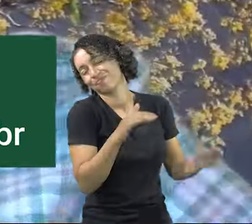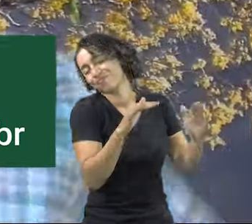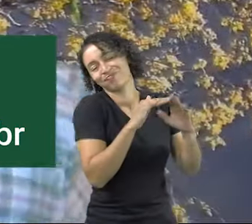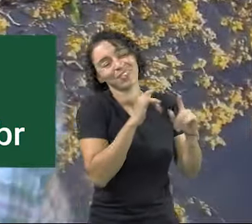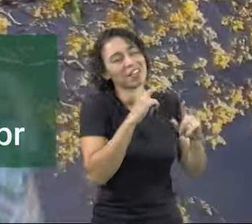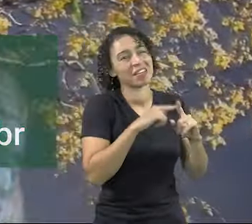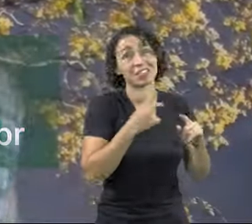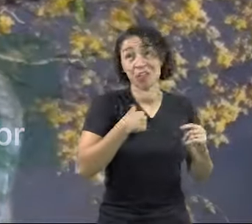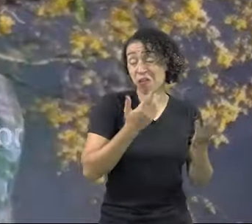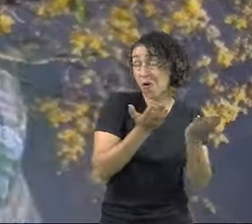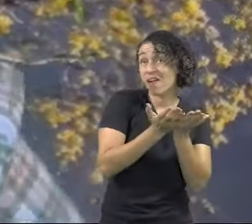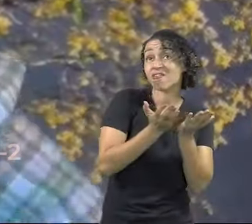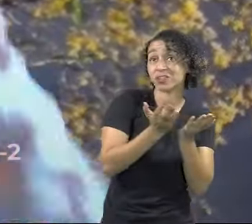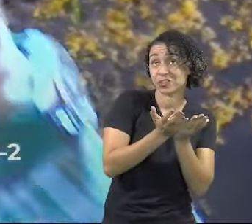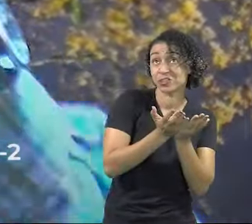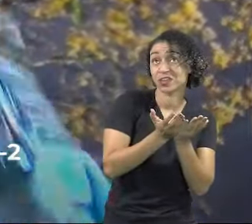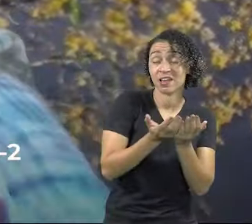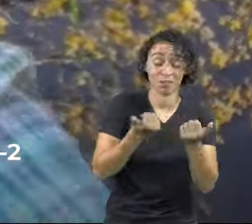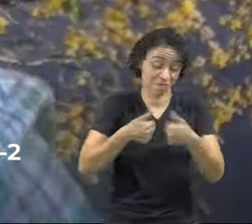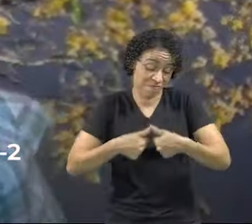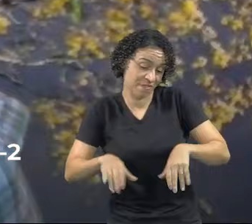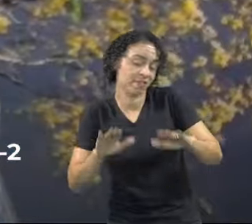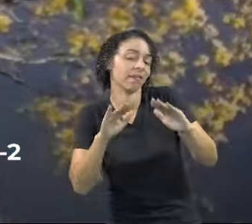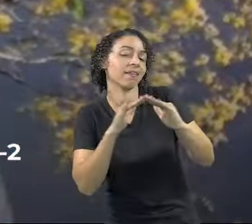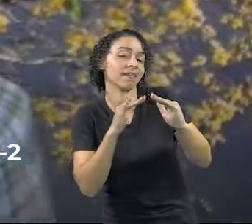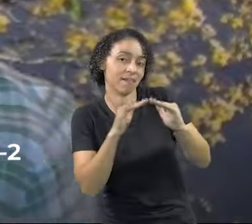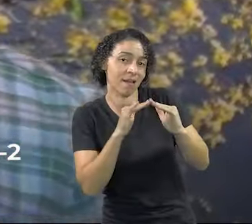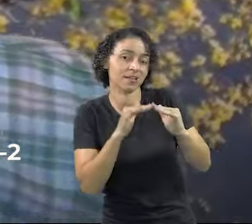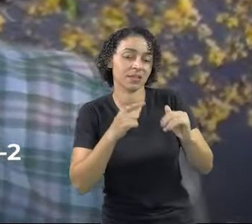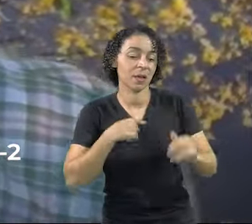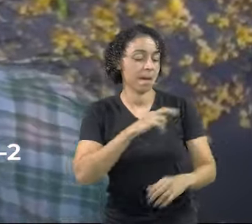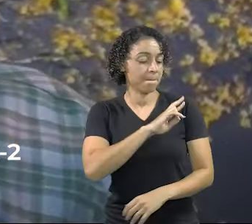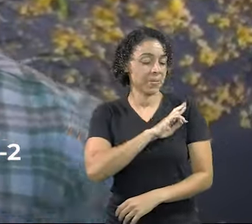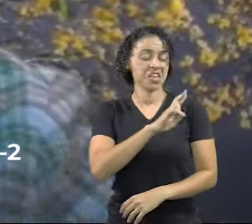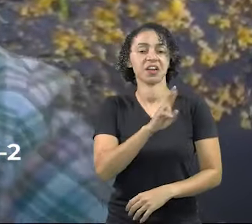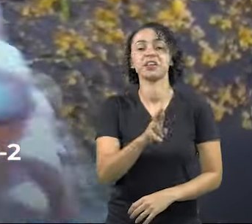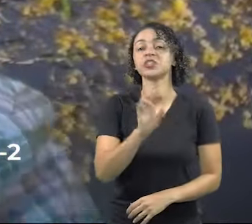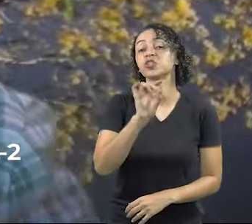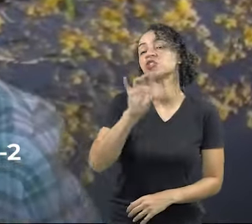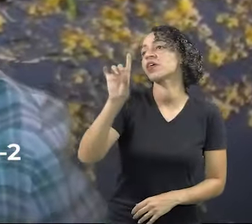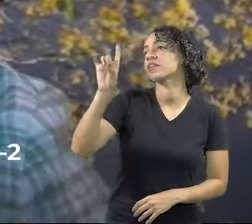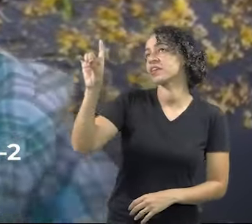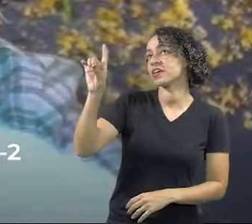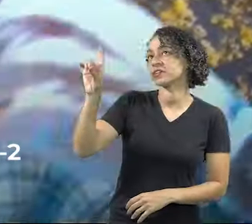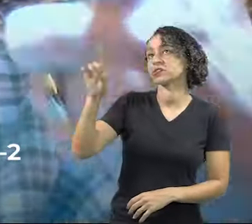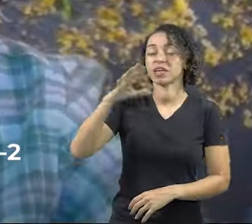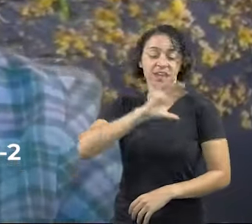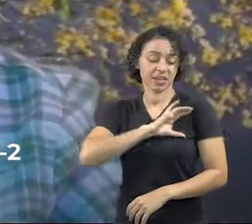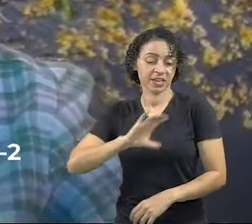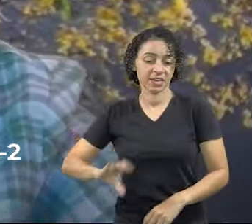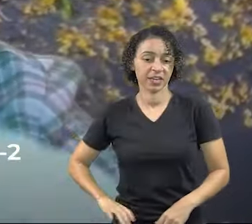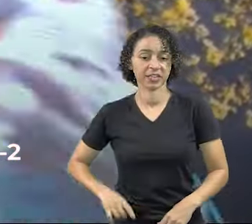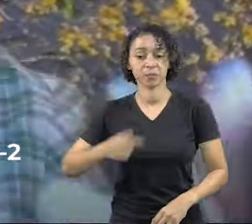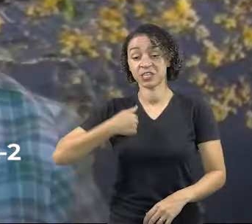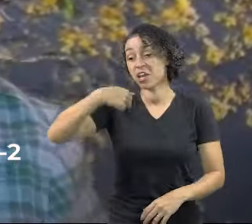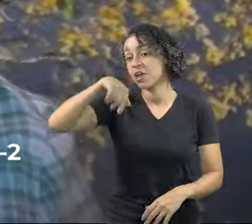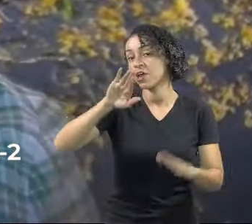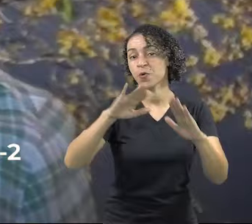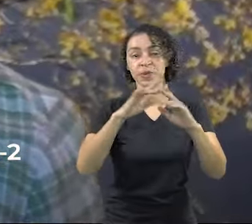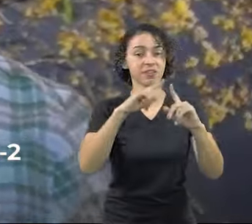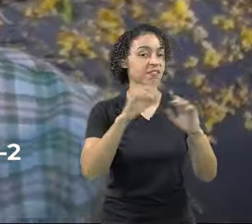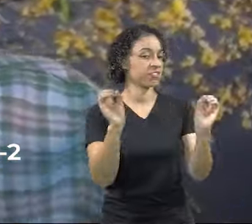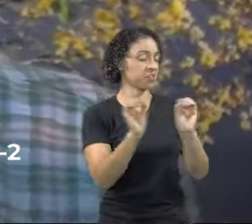igreja eu sou evangélico mas sou evangélico de casa a minha religião é Deus minha religião é Cristo não vou mais a